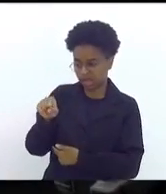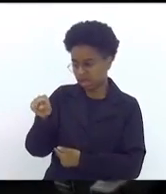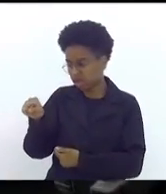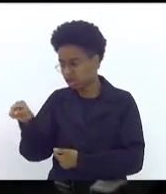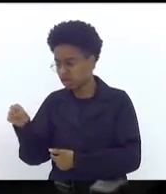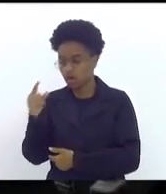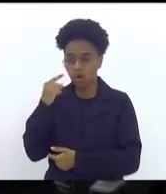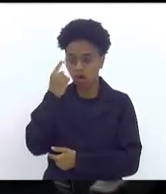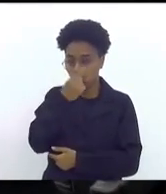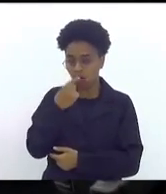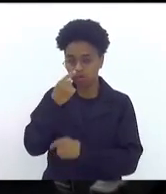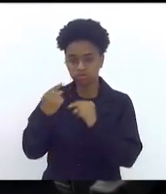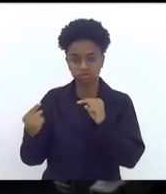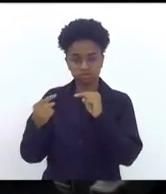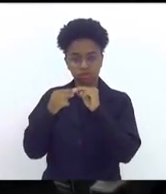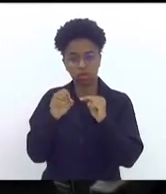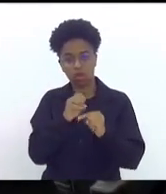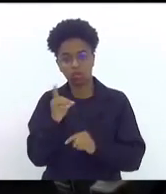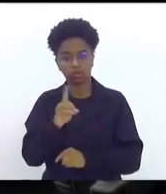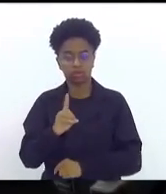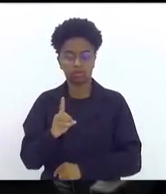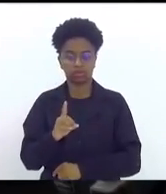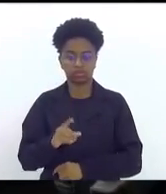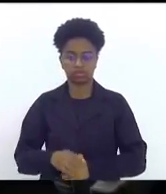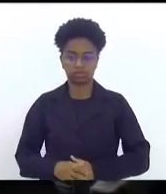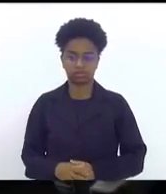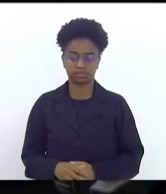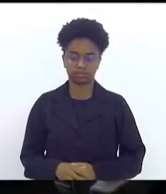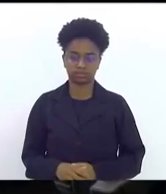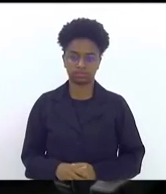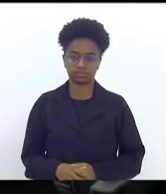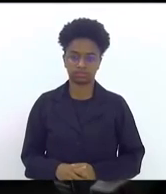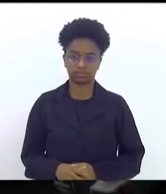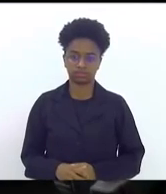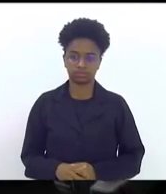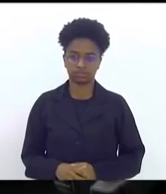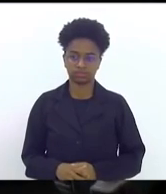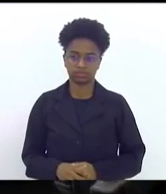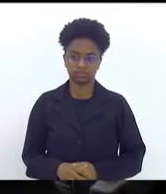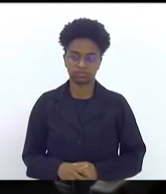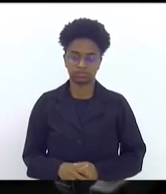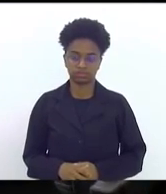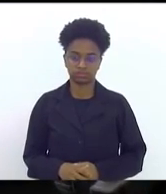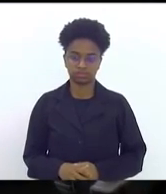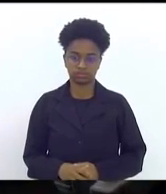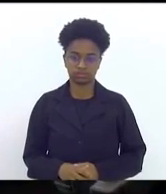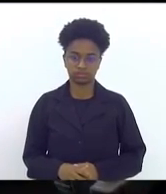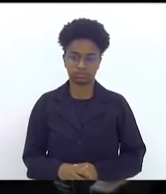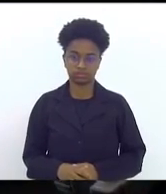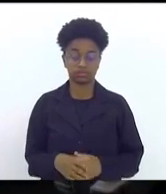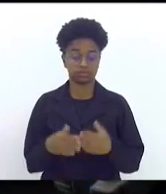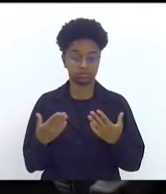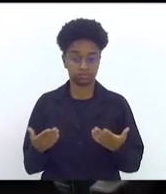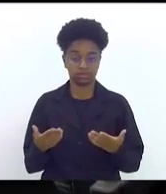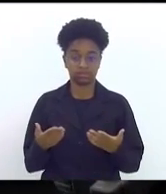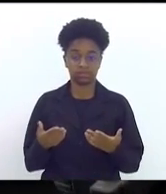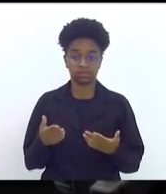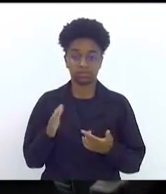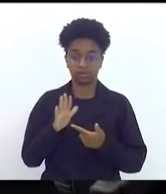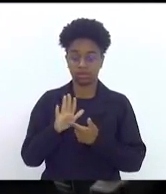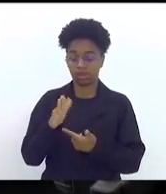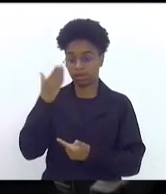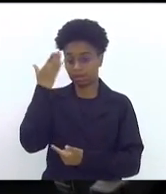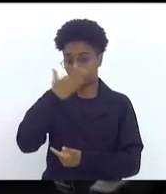rostos corresponde ao rosto que ela tem em sua memória. Trata-se, a evidência aqui, como eu disse, de uma